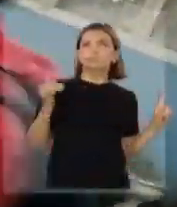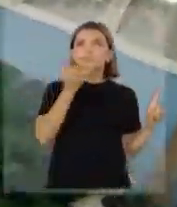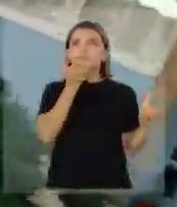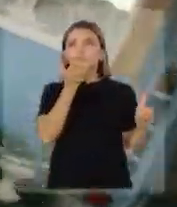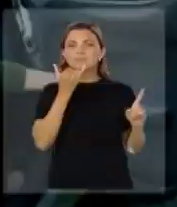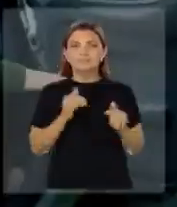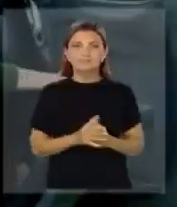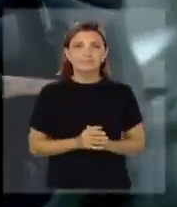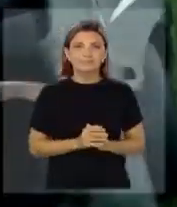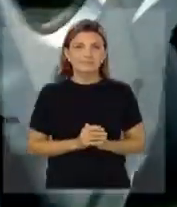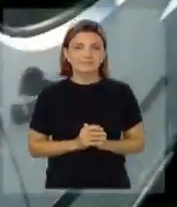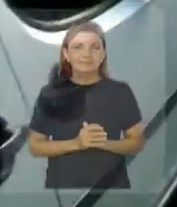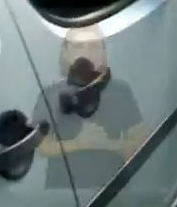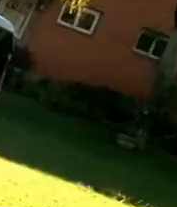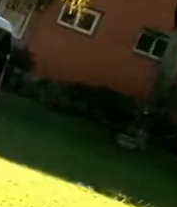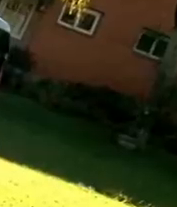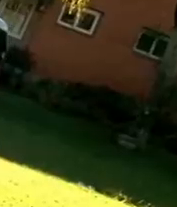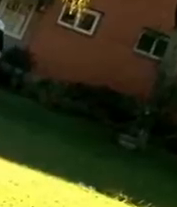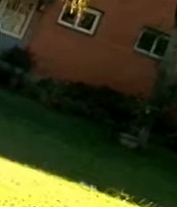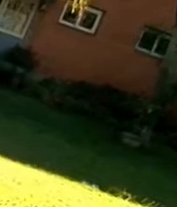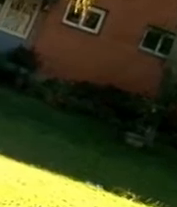Paulo. Não, eu vou ficando.